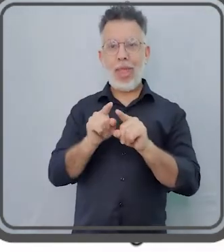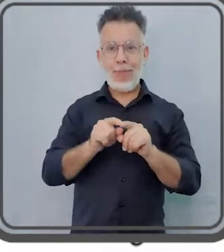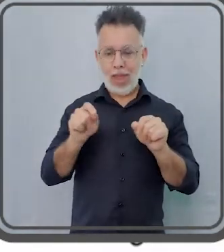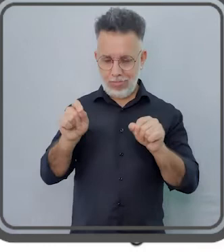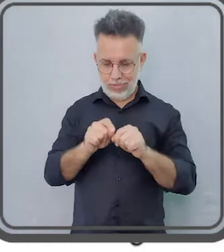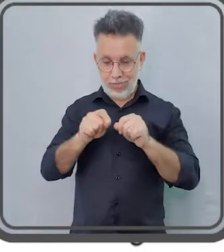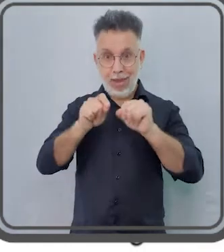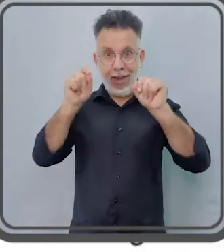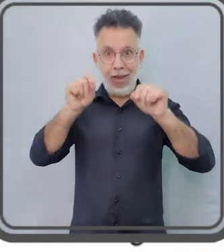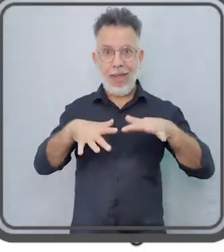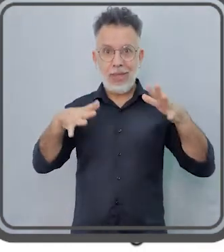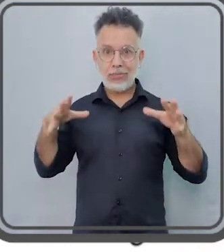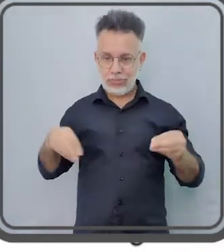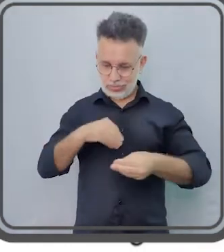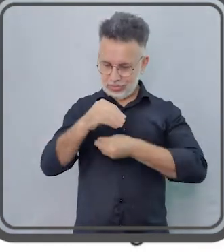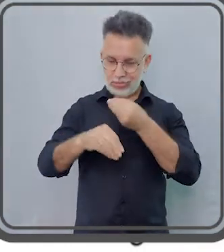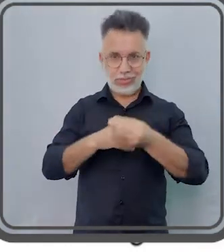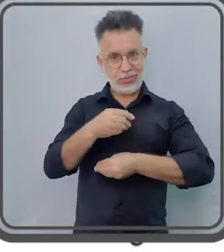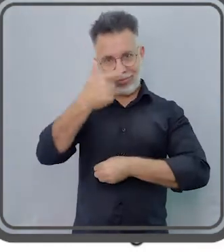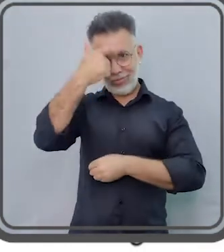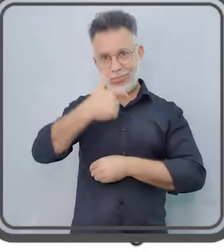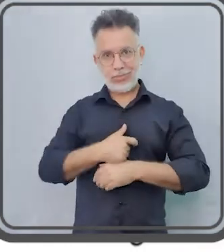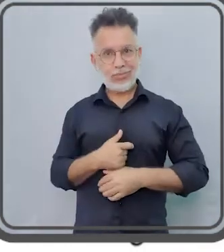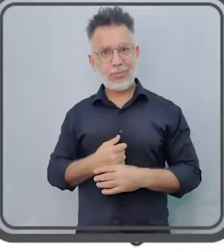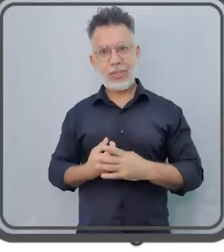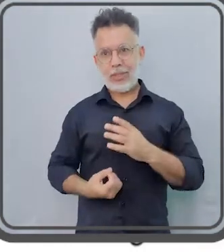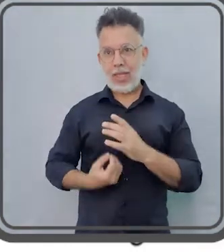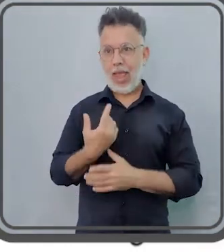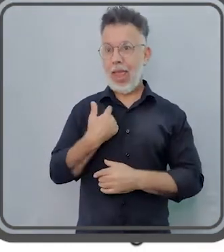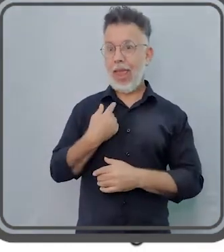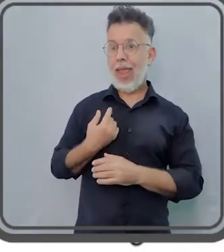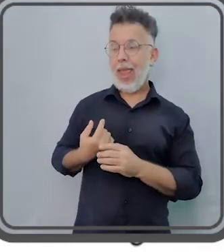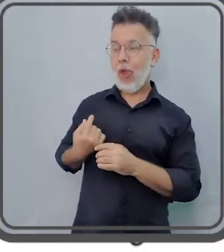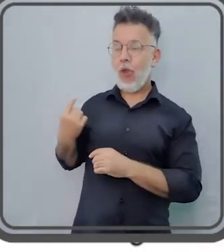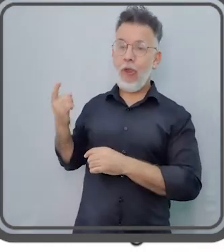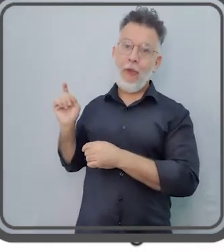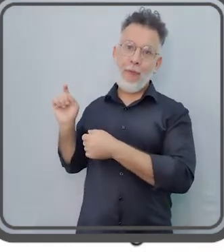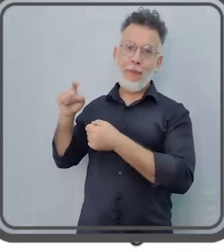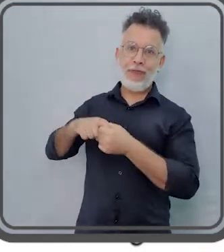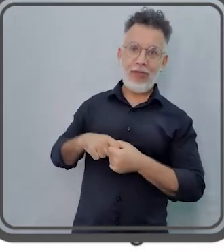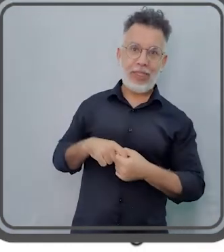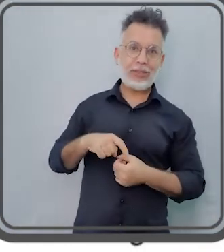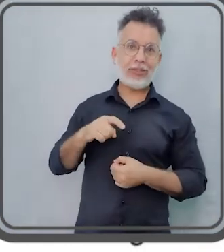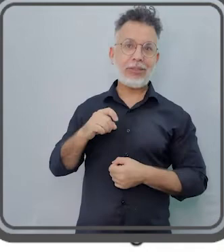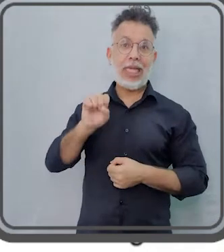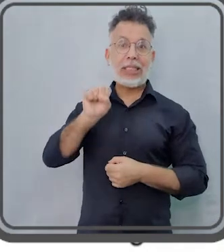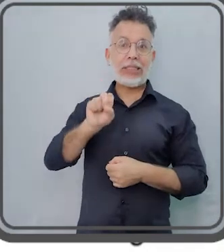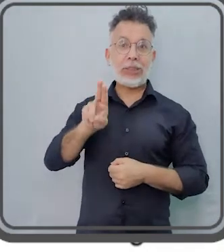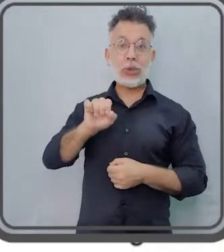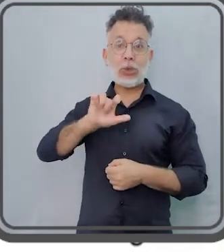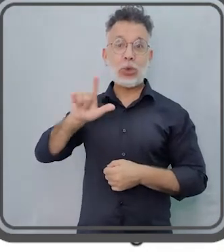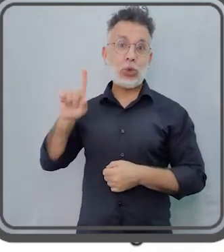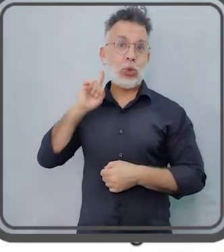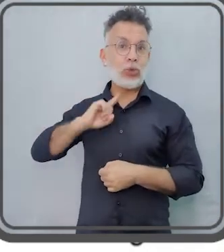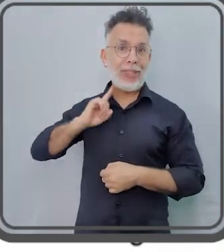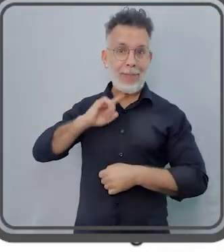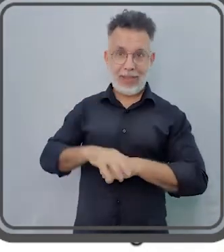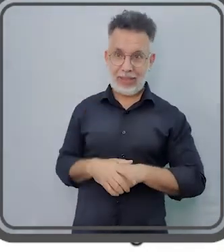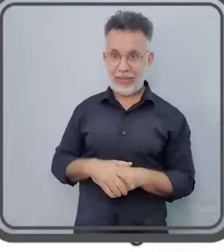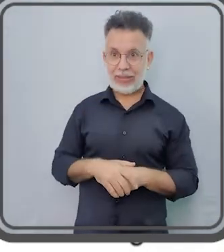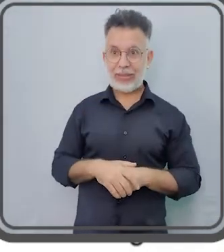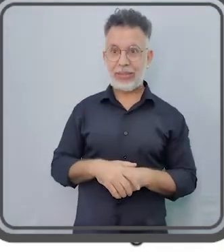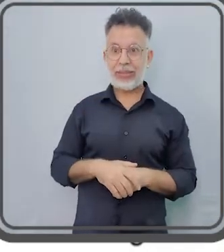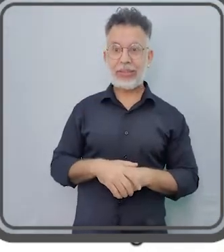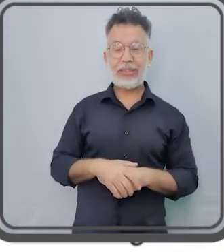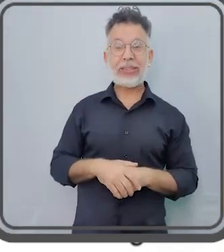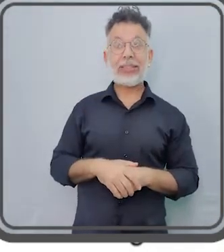né? Assim, eu venho de uma cidade muito pequena do sul de Minas, que eu amo, ser mineira, mas chama São Gonçalo do Sapucaí, gente. Com